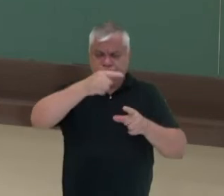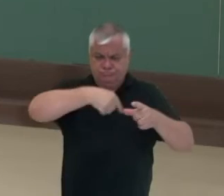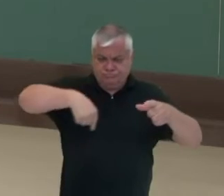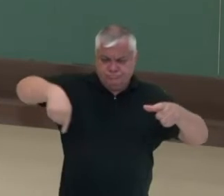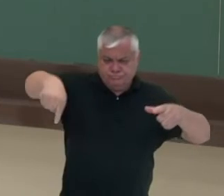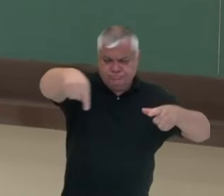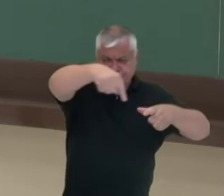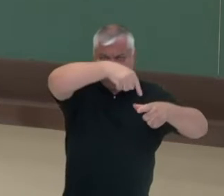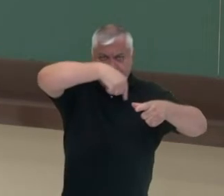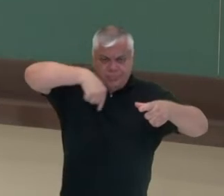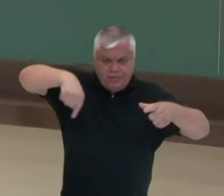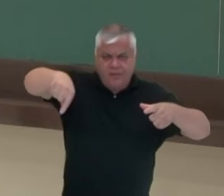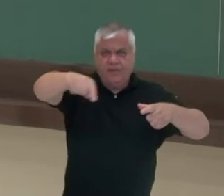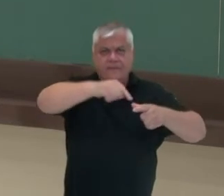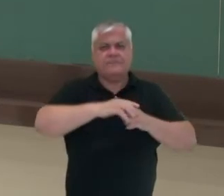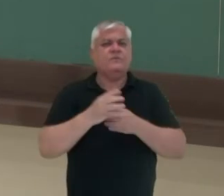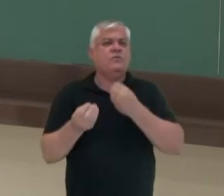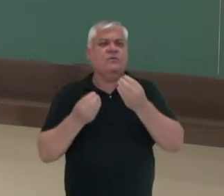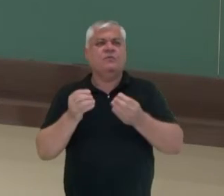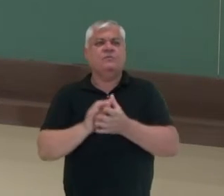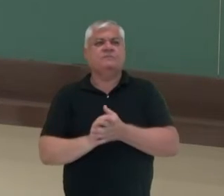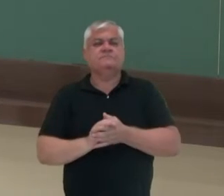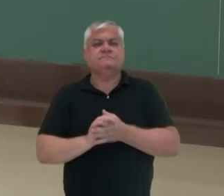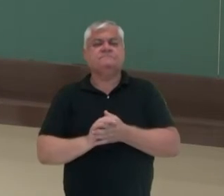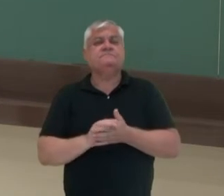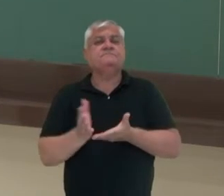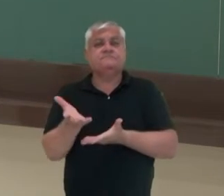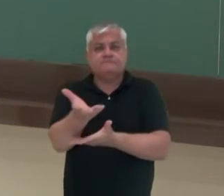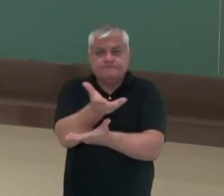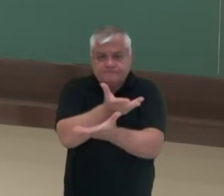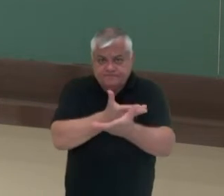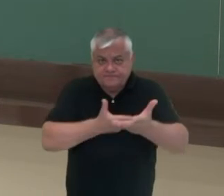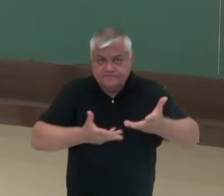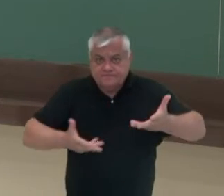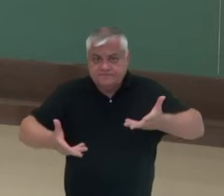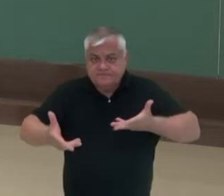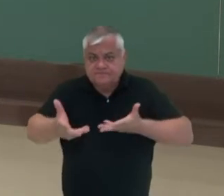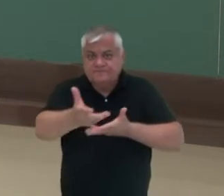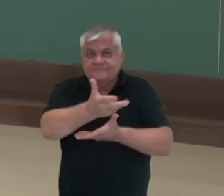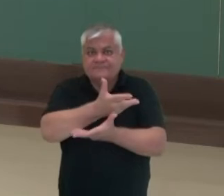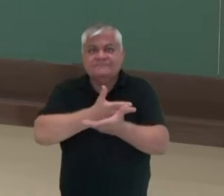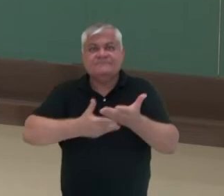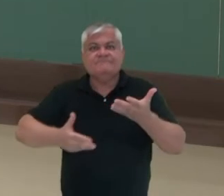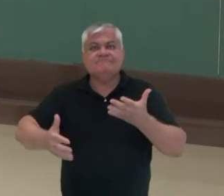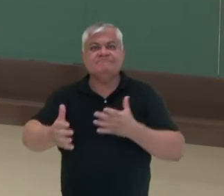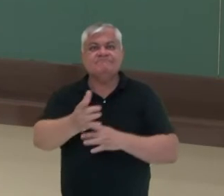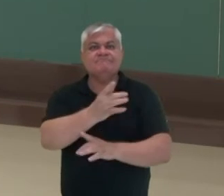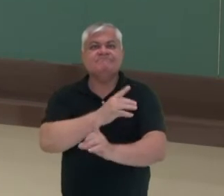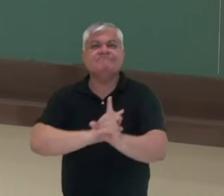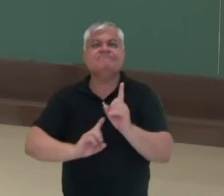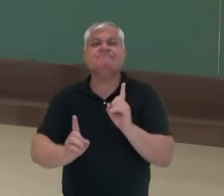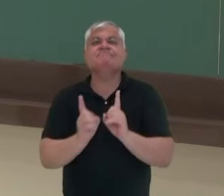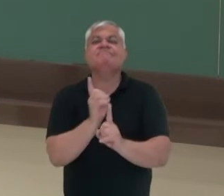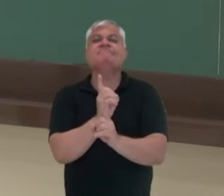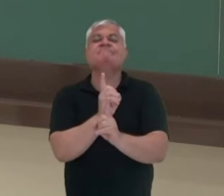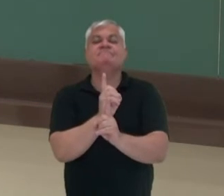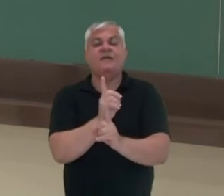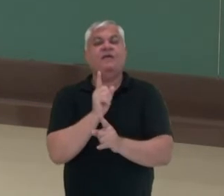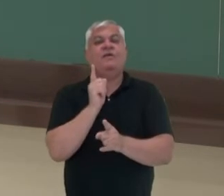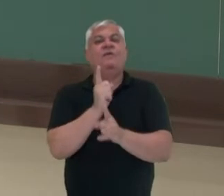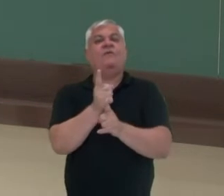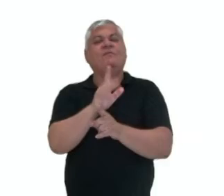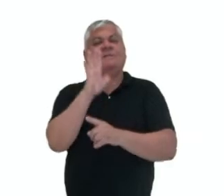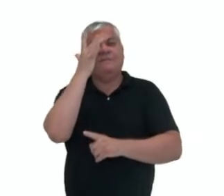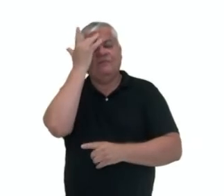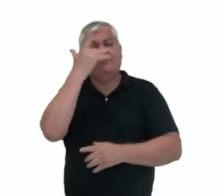Uma espiral. Então, essa espiral vai intensificar a força e vai arrebanhar o quê? Os